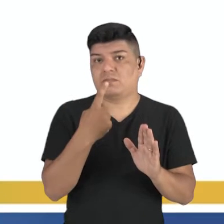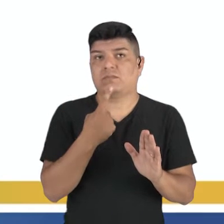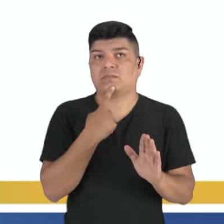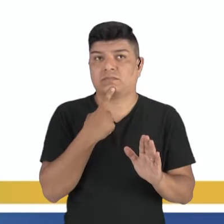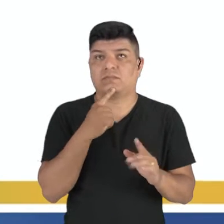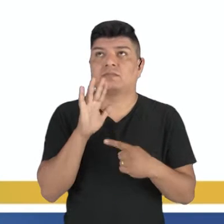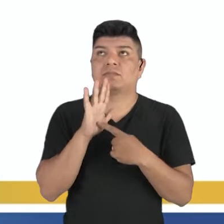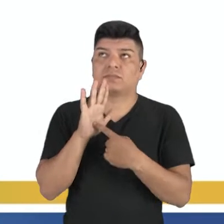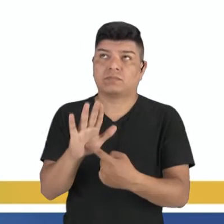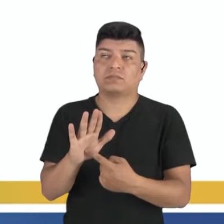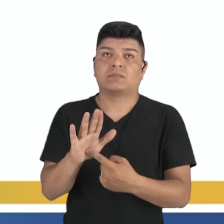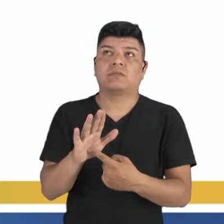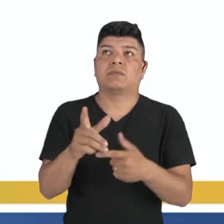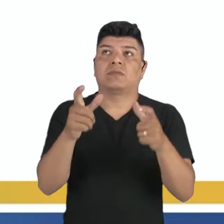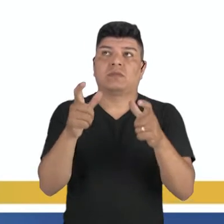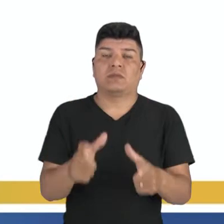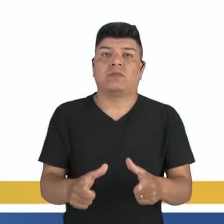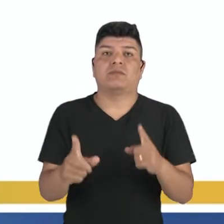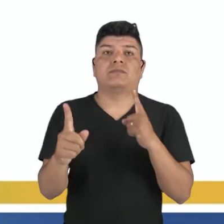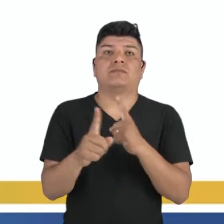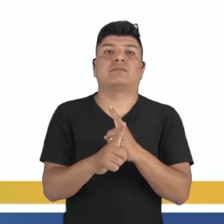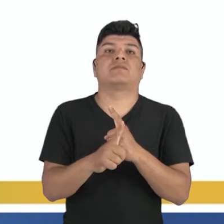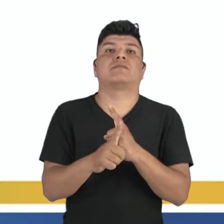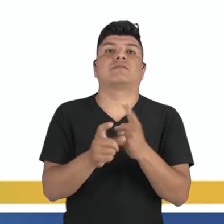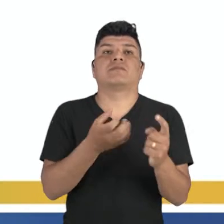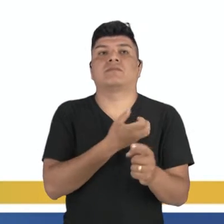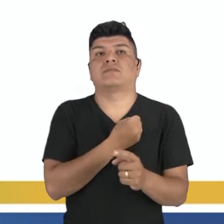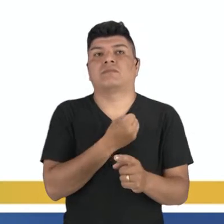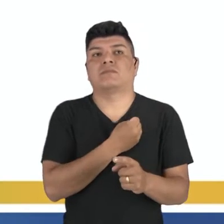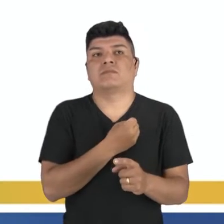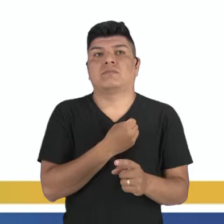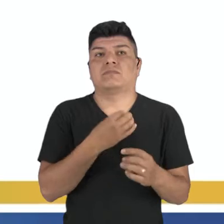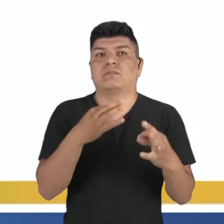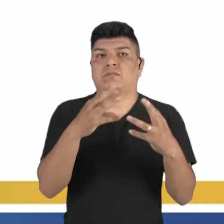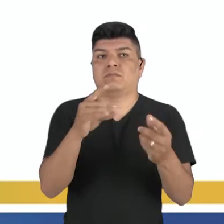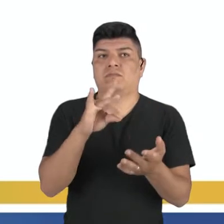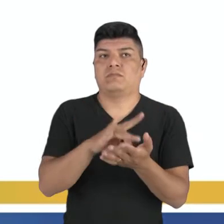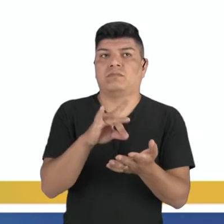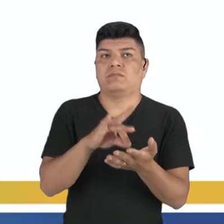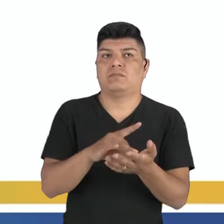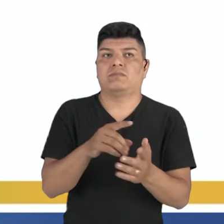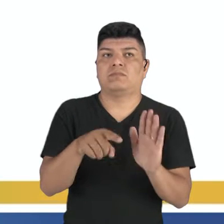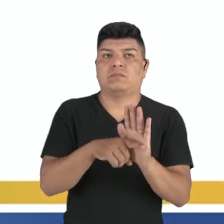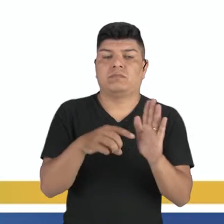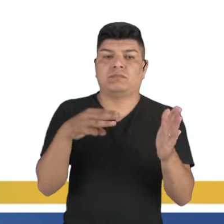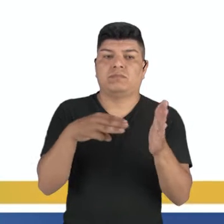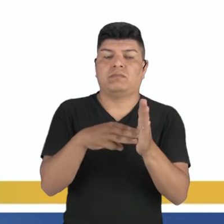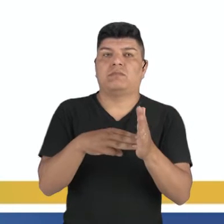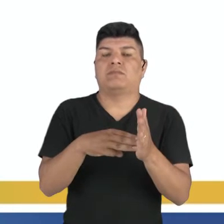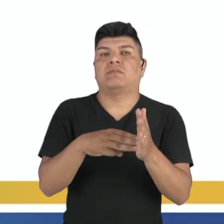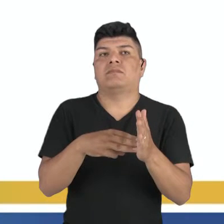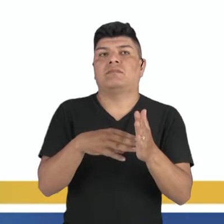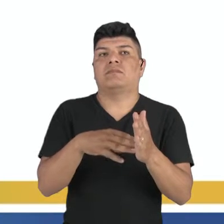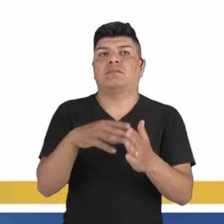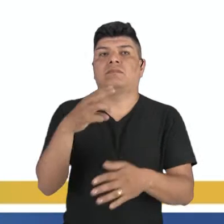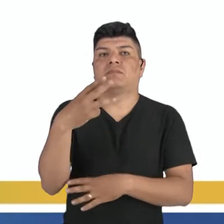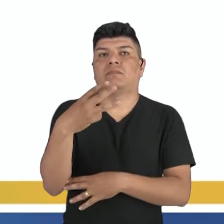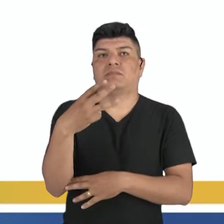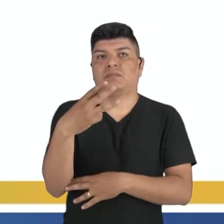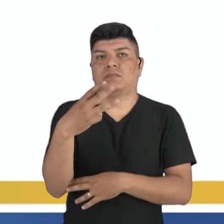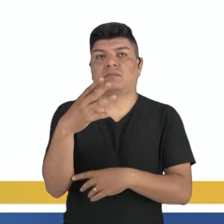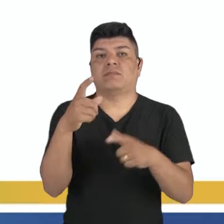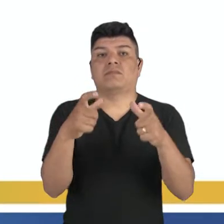que ela indica os pontos onde estão localizados os números inteiros de -3 até 3, certo? Inclusive, temos